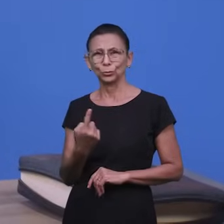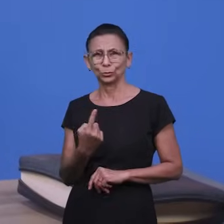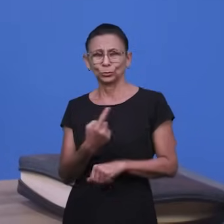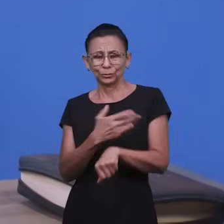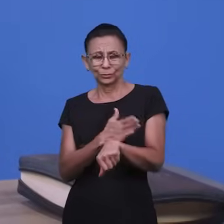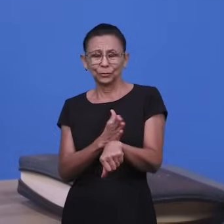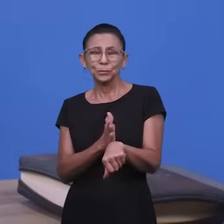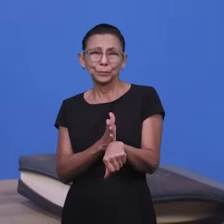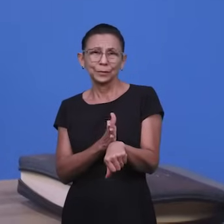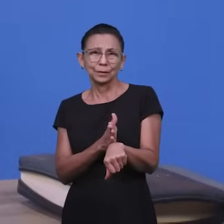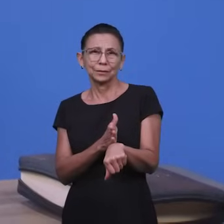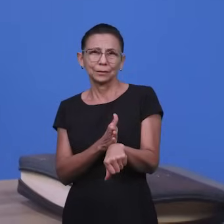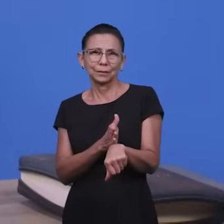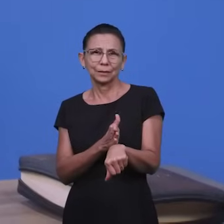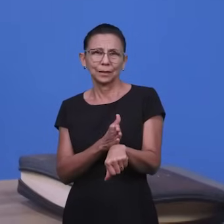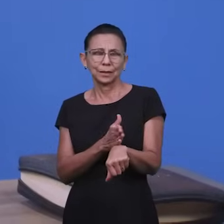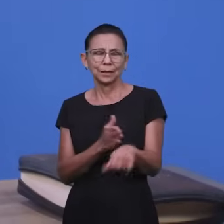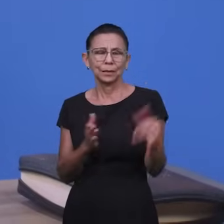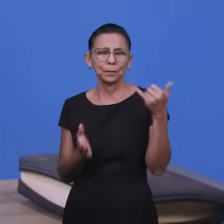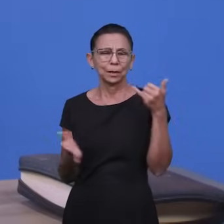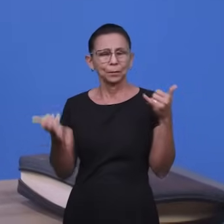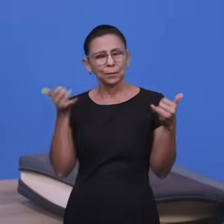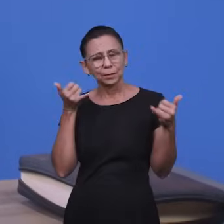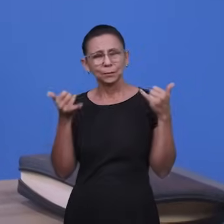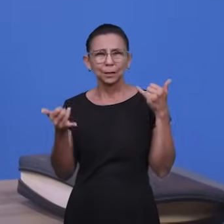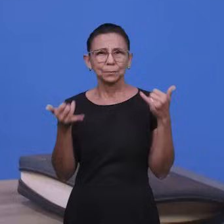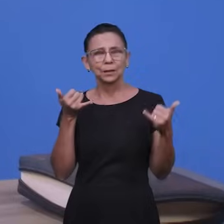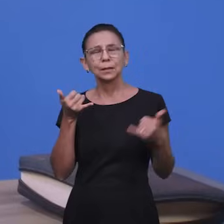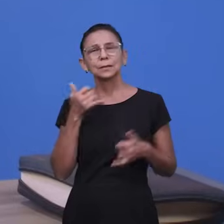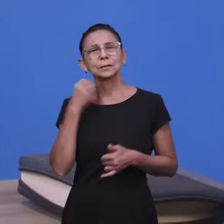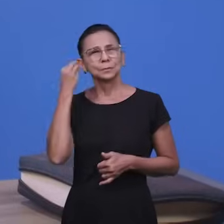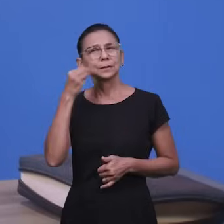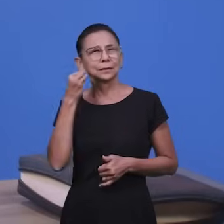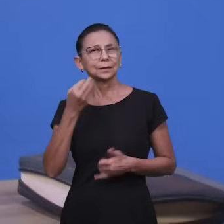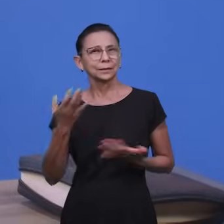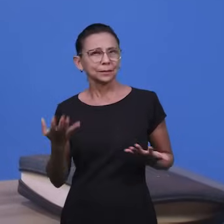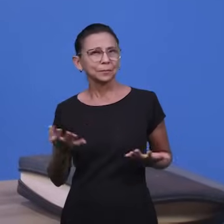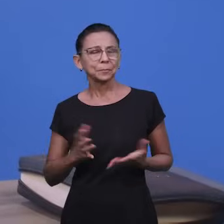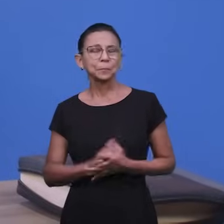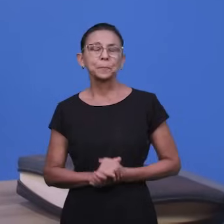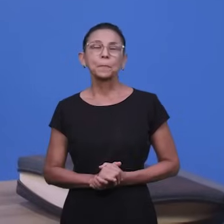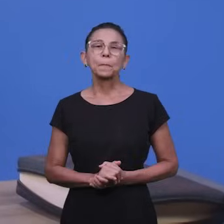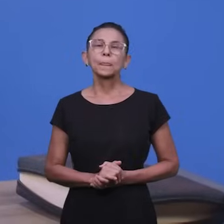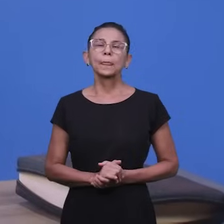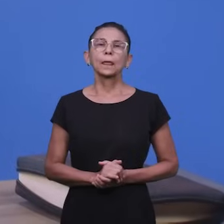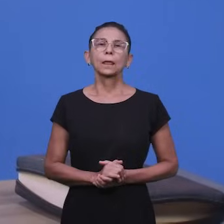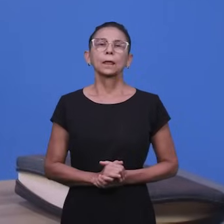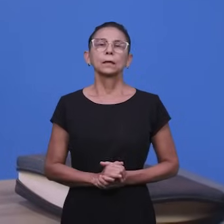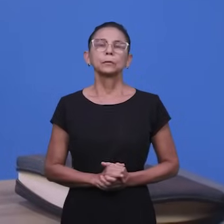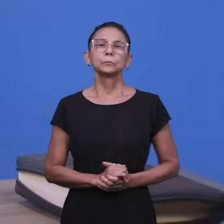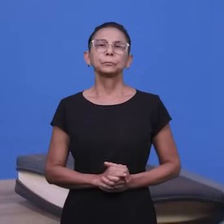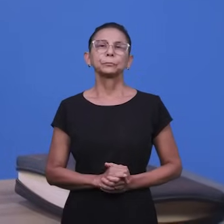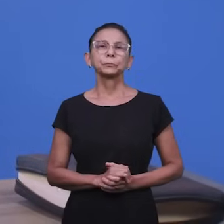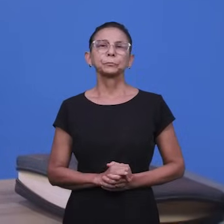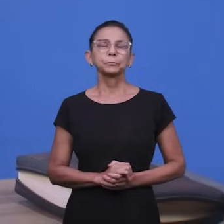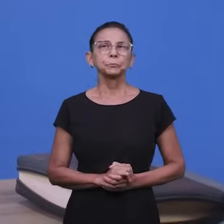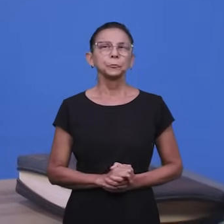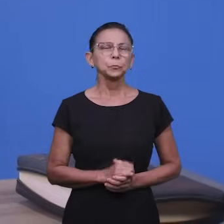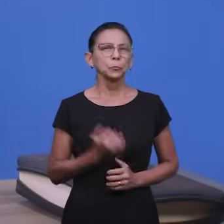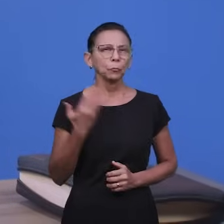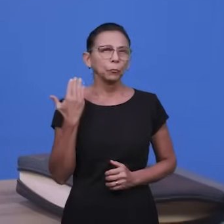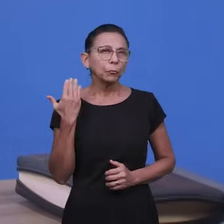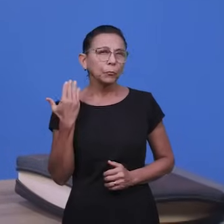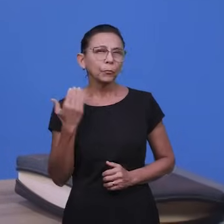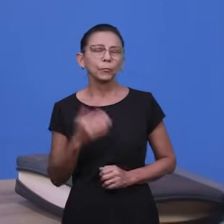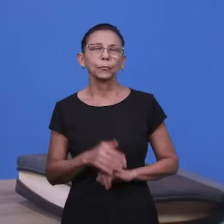esses dias, agora, eu recebi um telefonema de um senhor e ele tinha